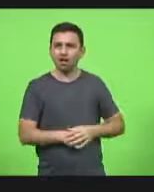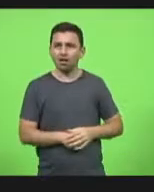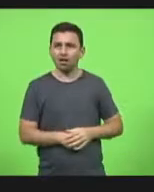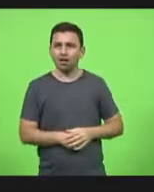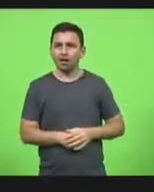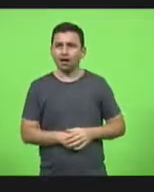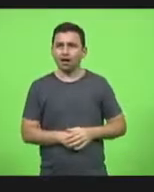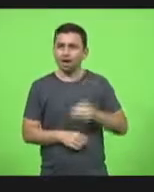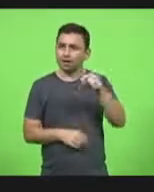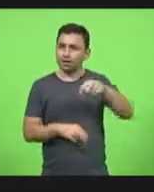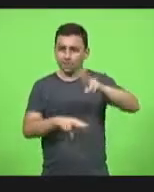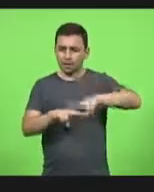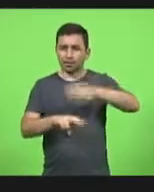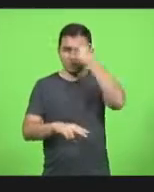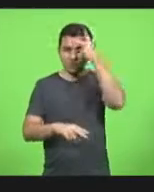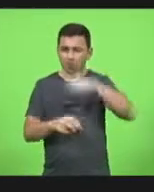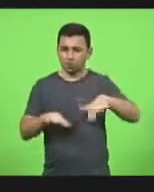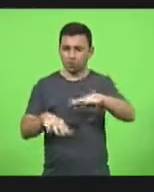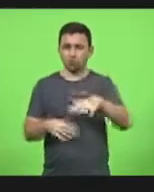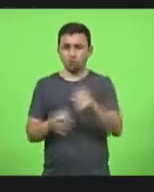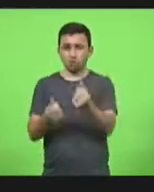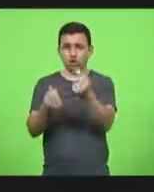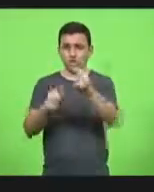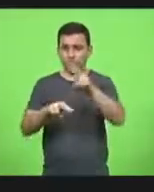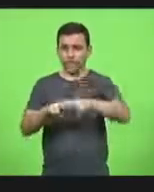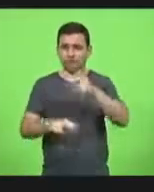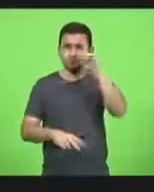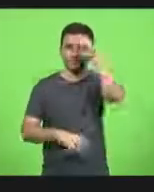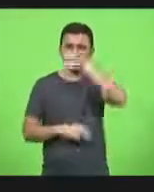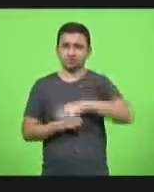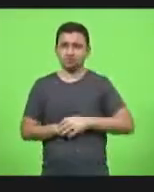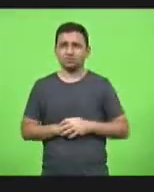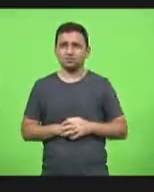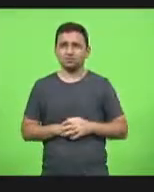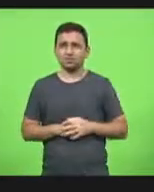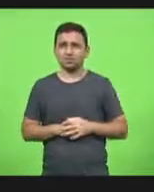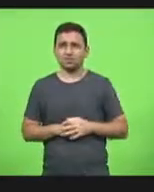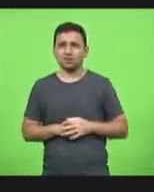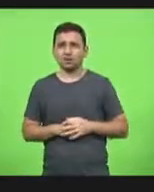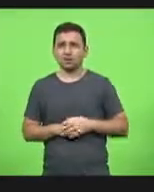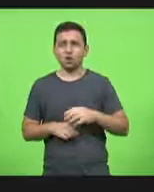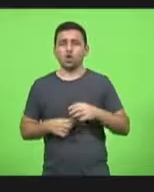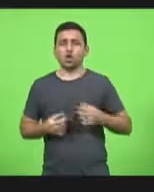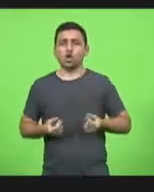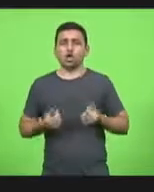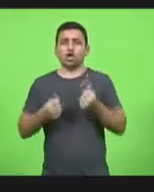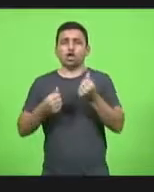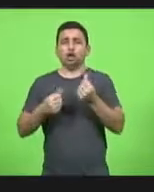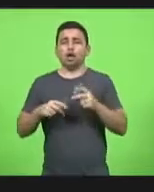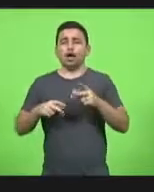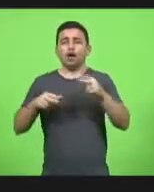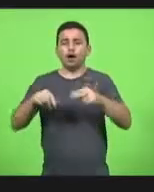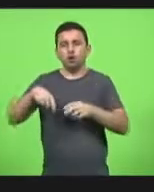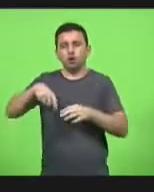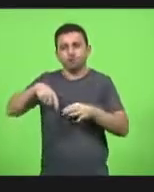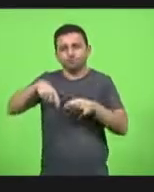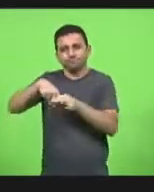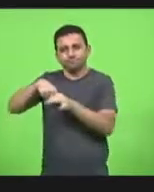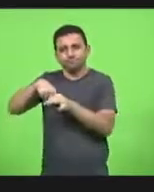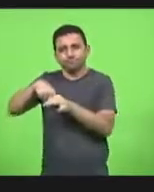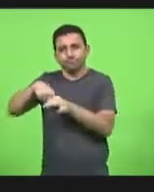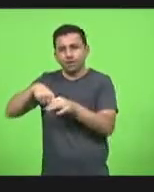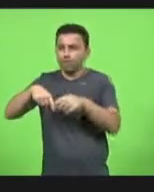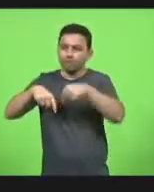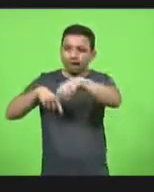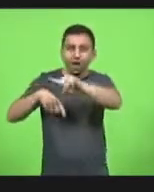aqui é uma porcaria, né? O rico bota uma anilha no pé dele ali, igual se fosse uma ave canora, bota uma tornozeleira e manda para